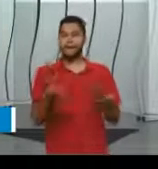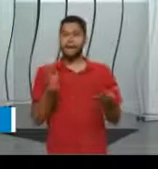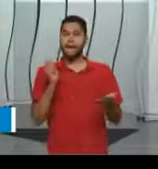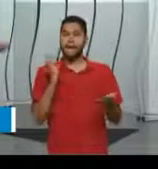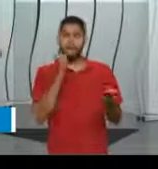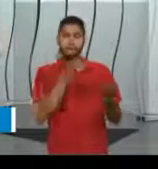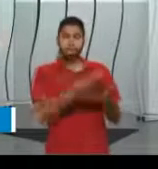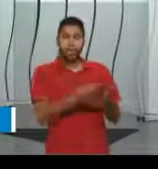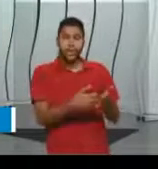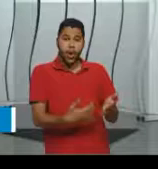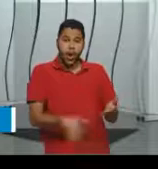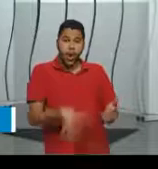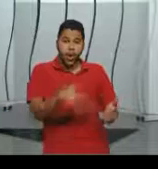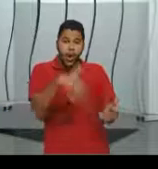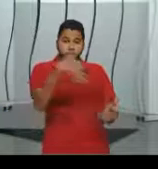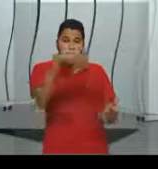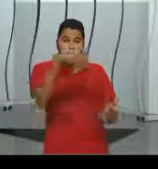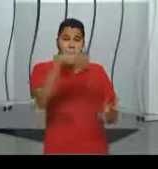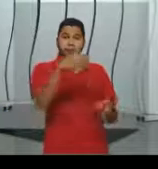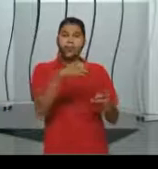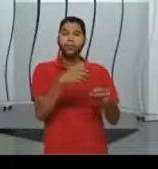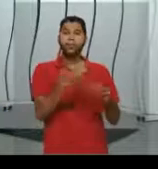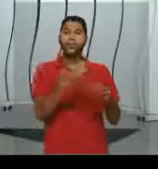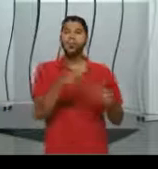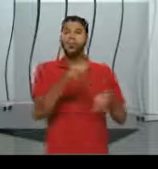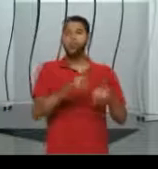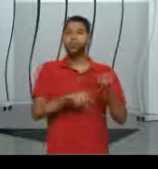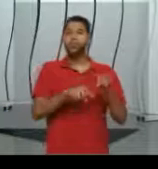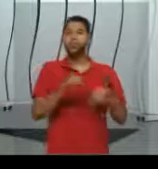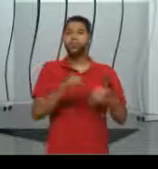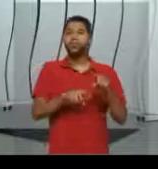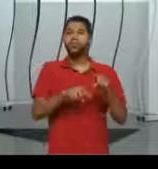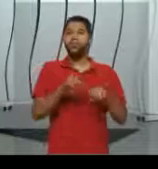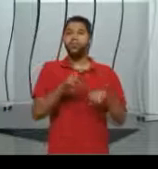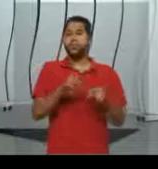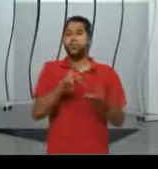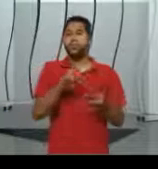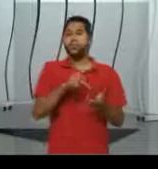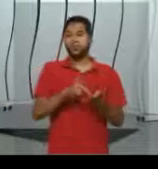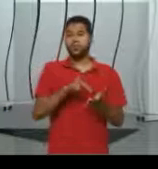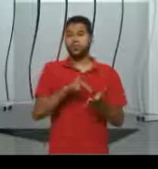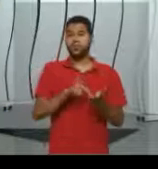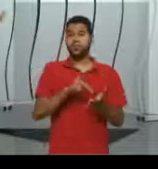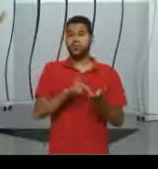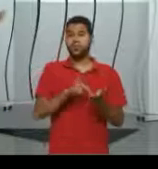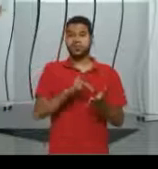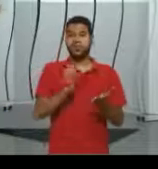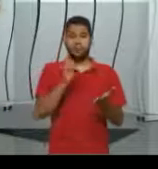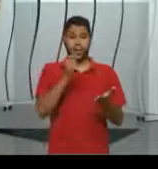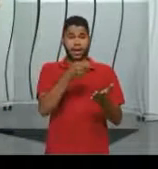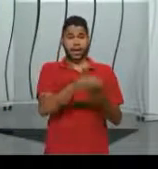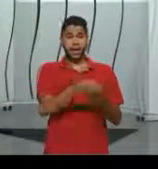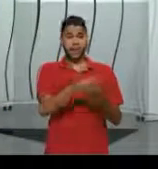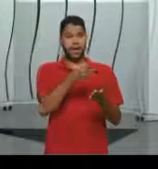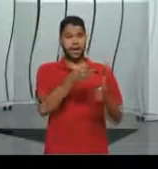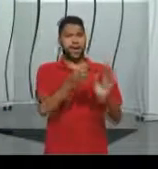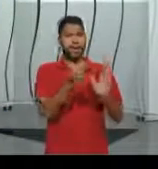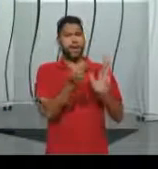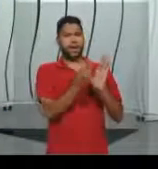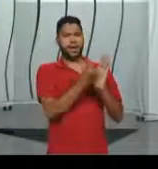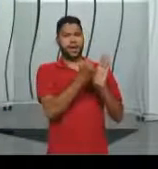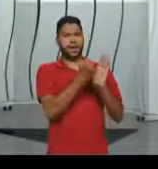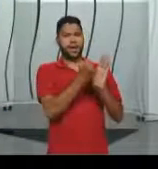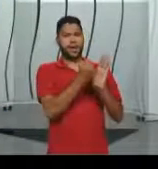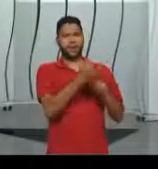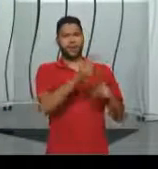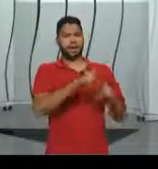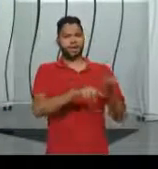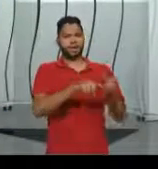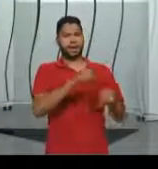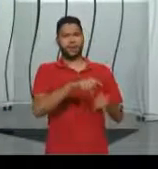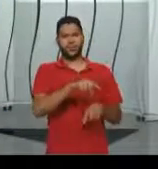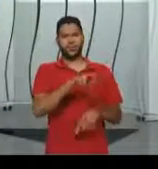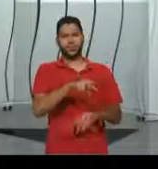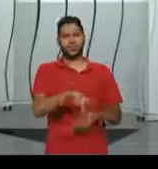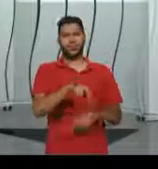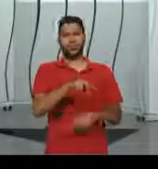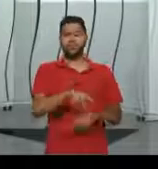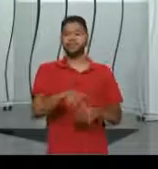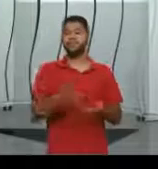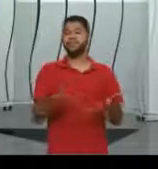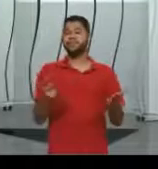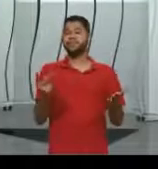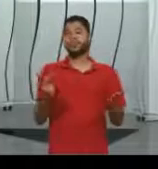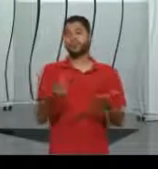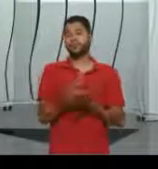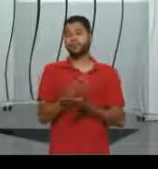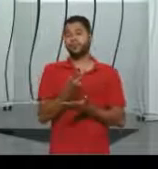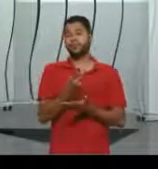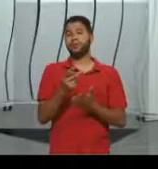valor altíssimo por um produto que na verdade você está pagando pela marca e não pelo produto. E isso vai